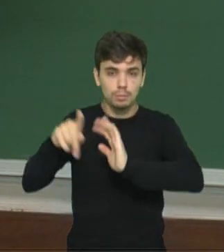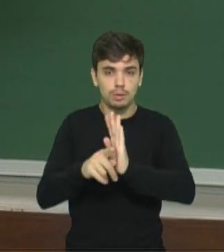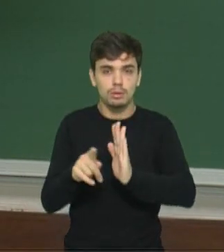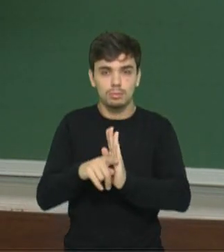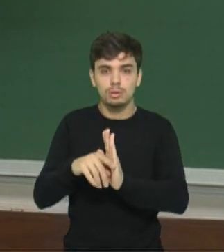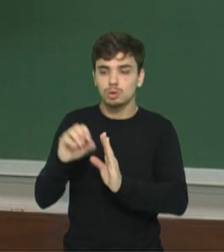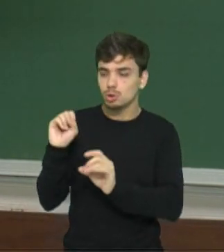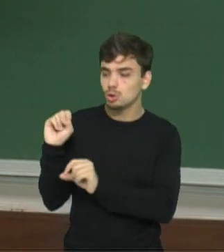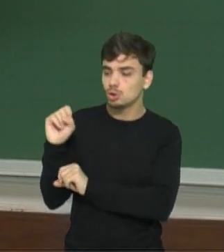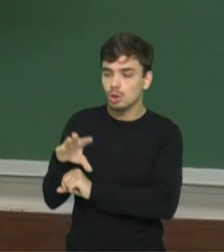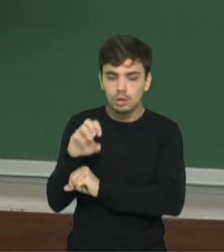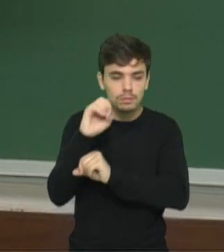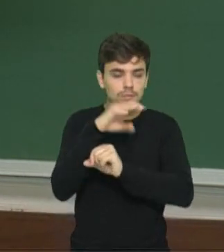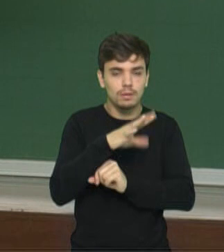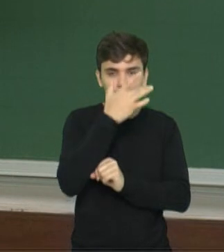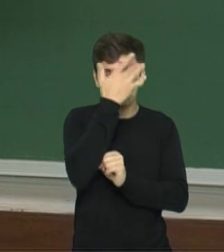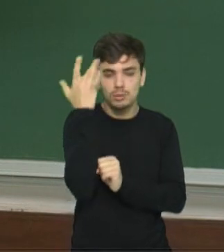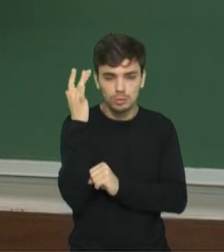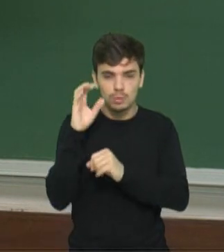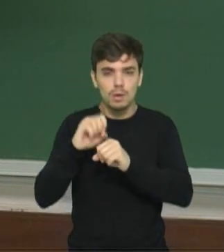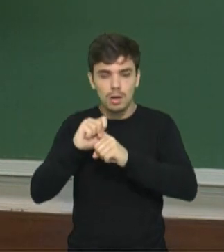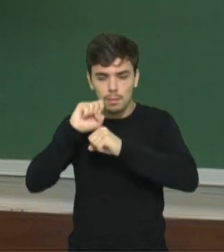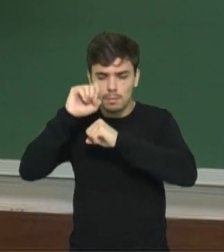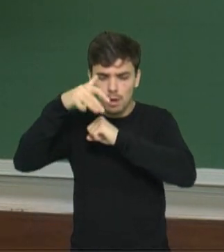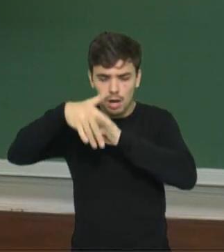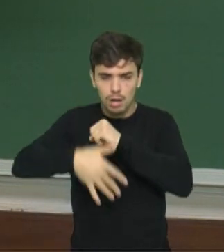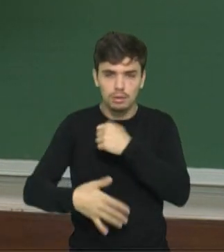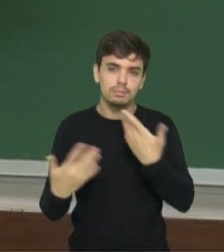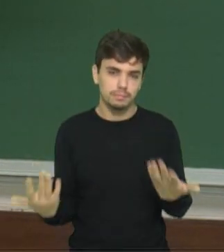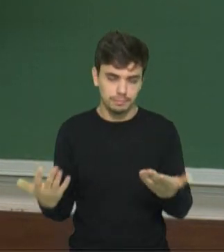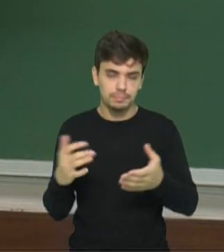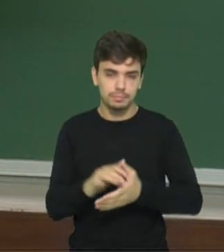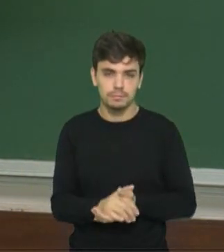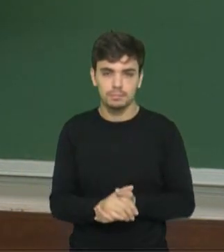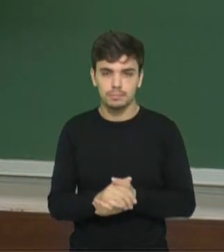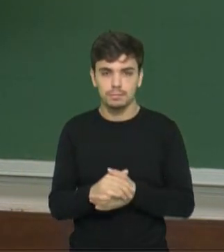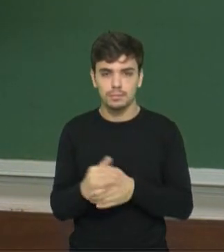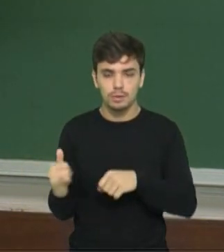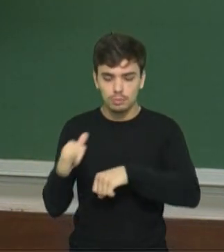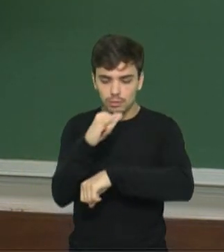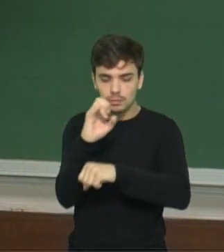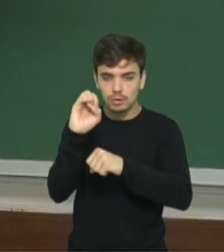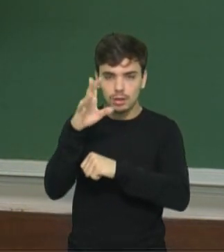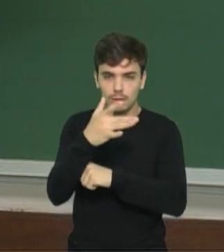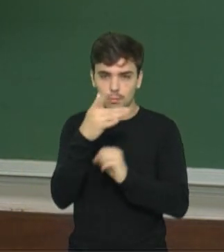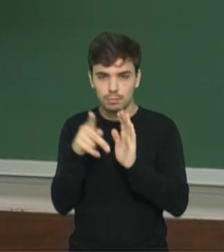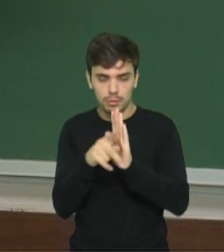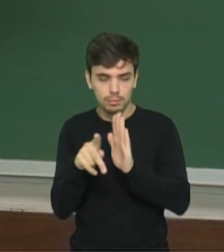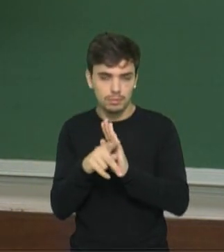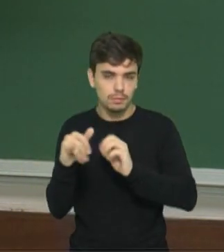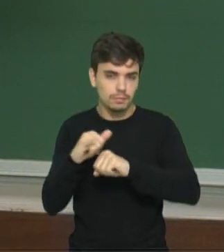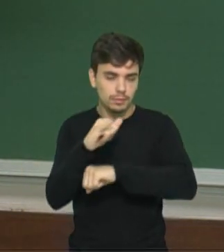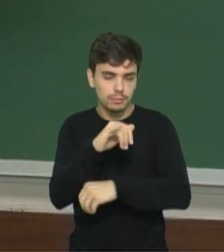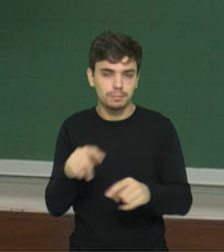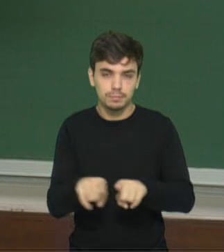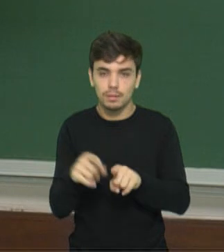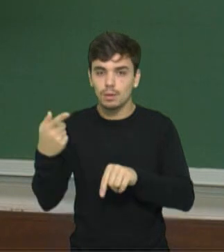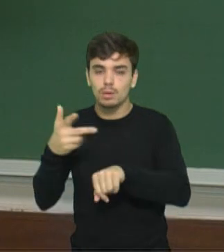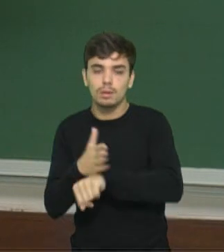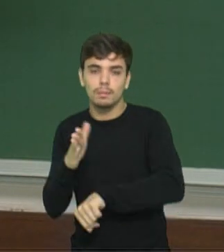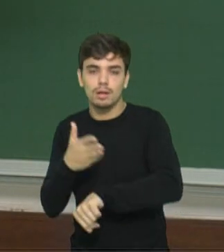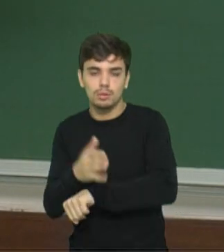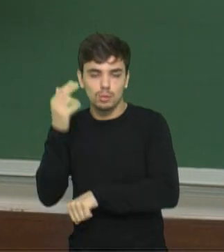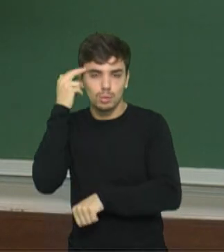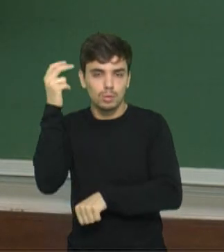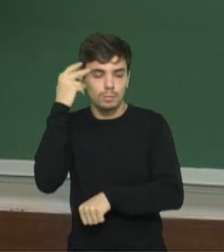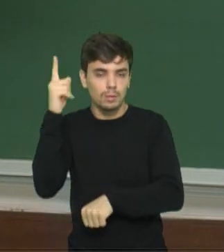os prisioneiros no Rio do Prata, né, sobrevoavam ali com seus aviões e jogavam esses prisioneiros. Outra prática comum na Argentina